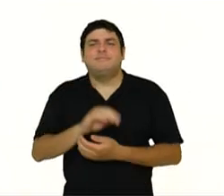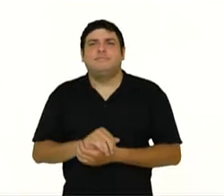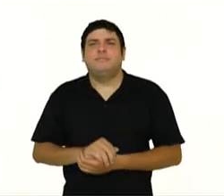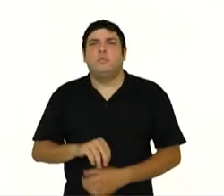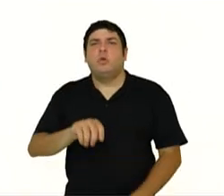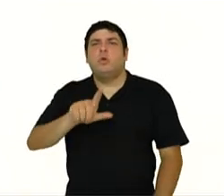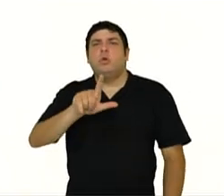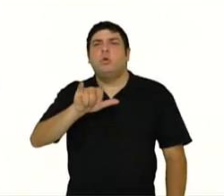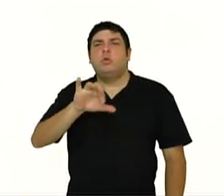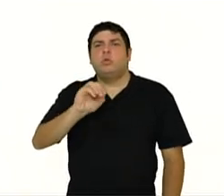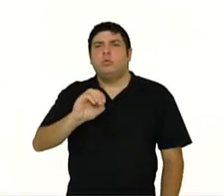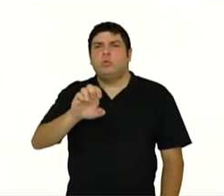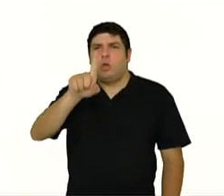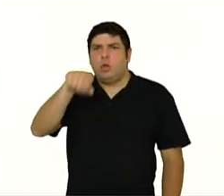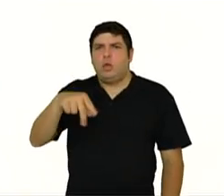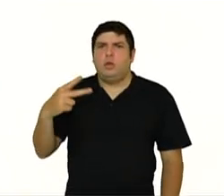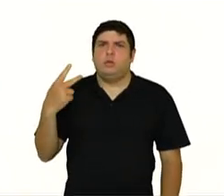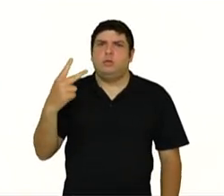lixo é seu.